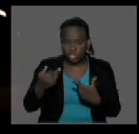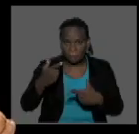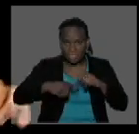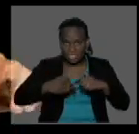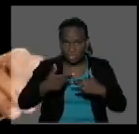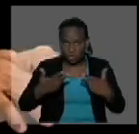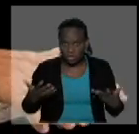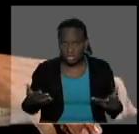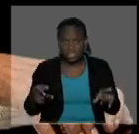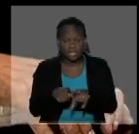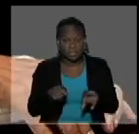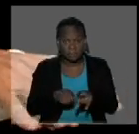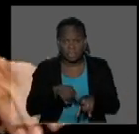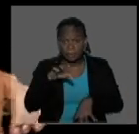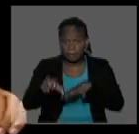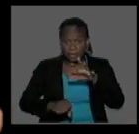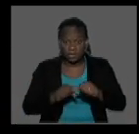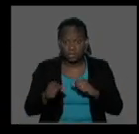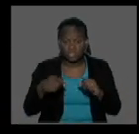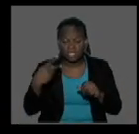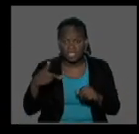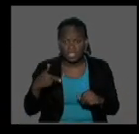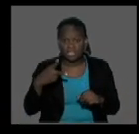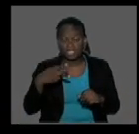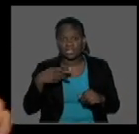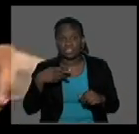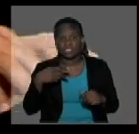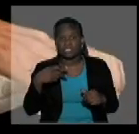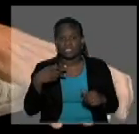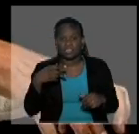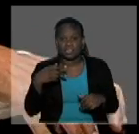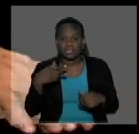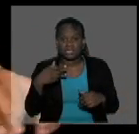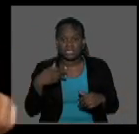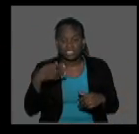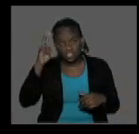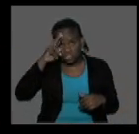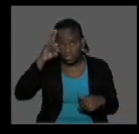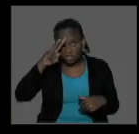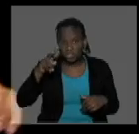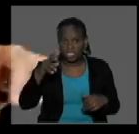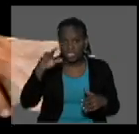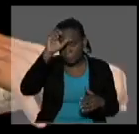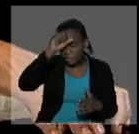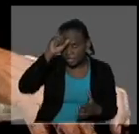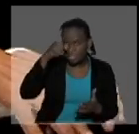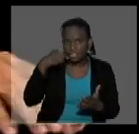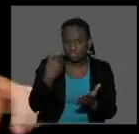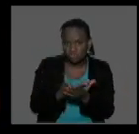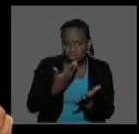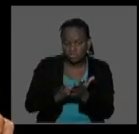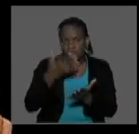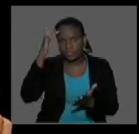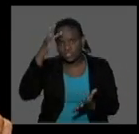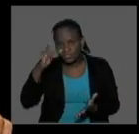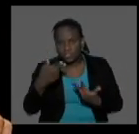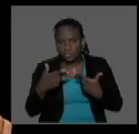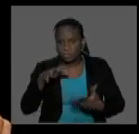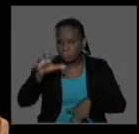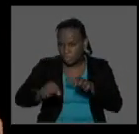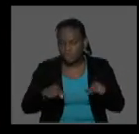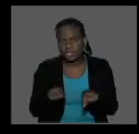material, foi uma pilhagem epistemológica, uma pilhagem teológica, uma pilhagem